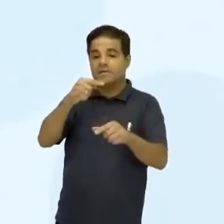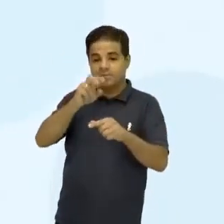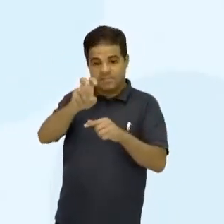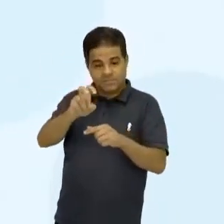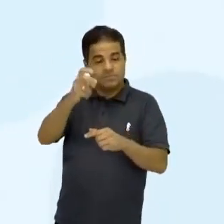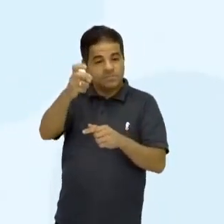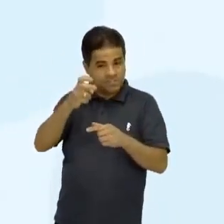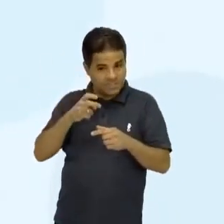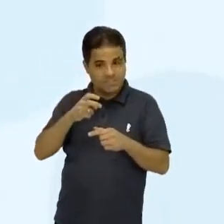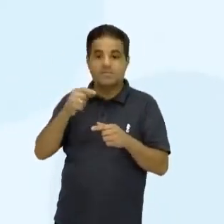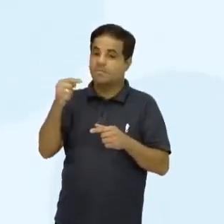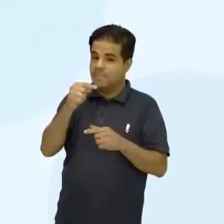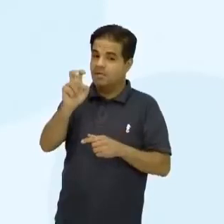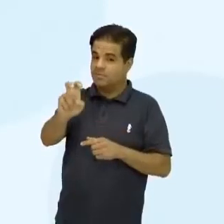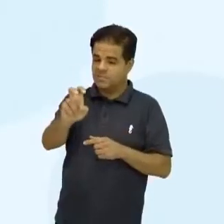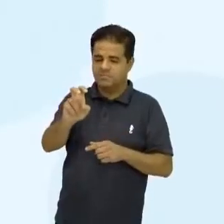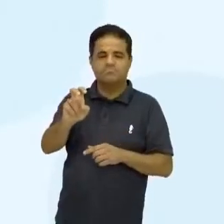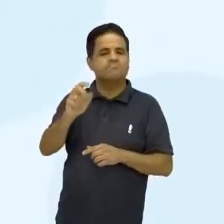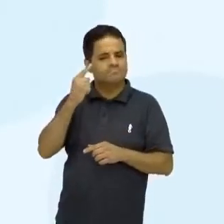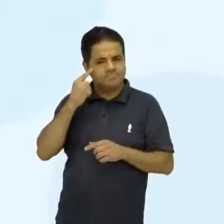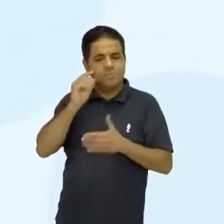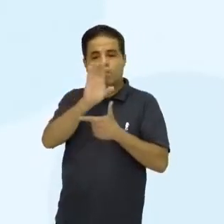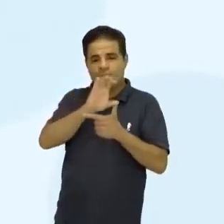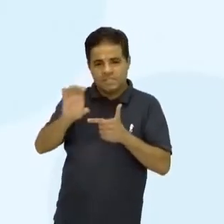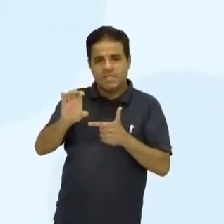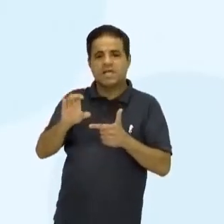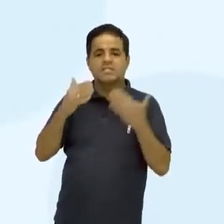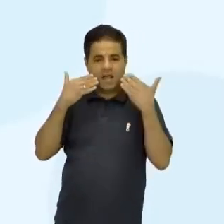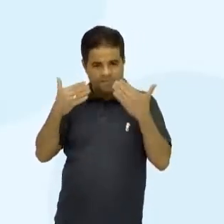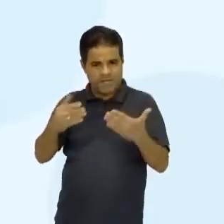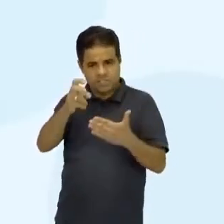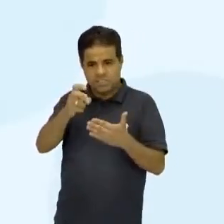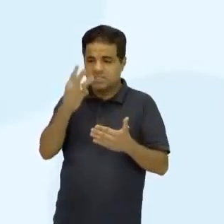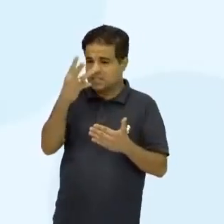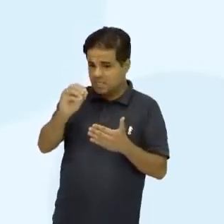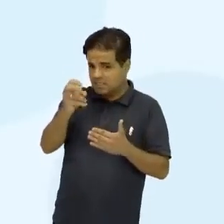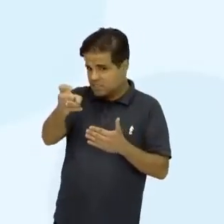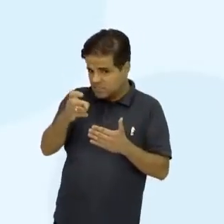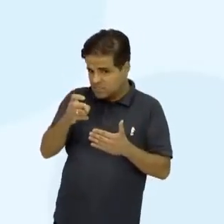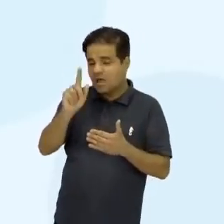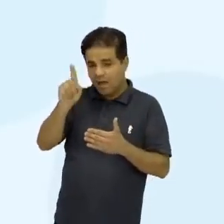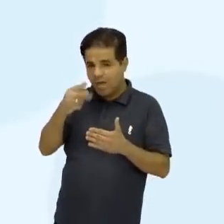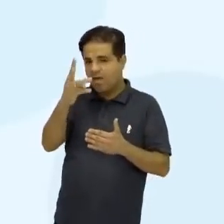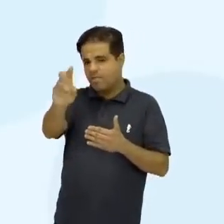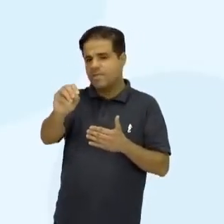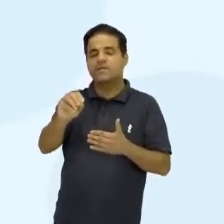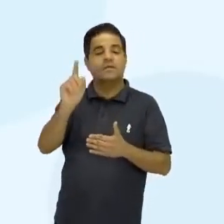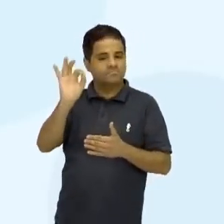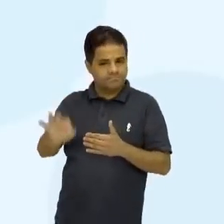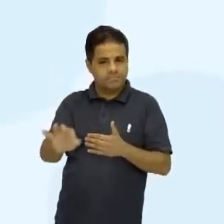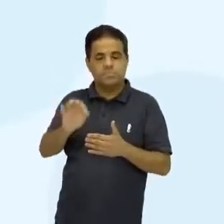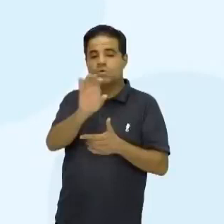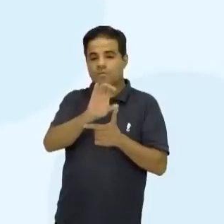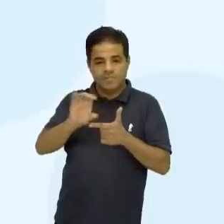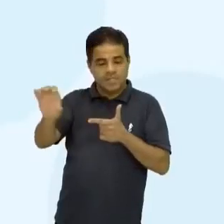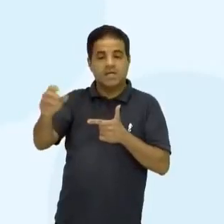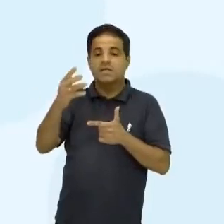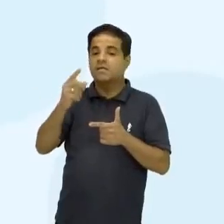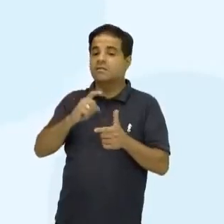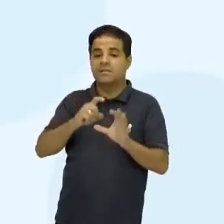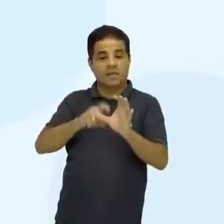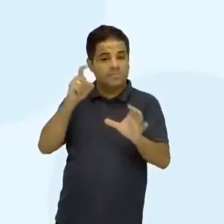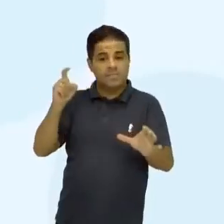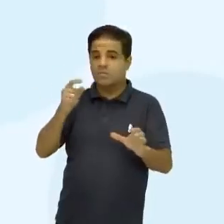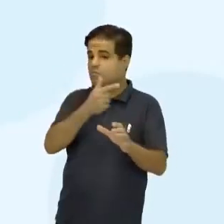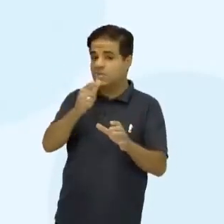o A vale menos 5. Coeficiente B, na frente do x, 30x, então é o 30. Coeficiente C, termo independente.